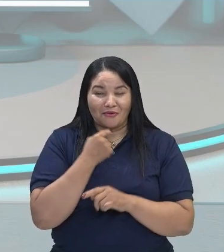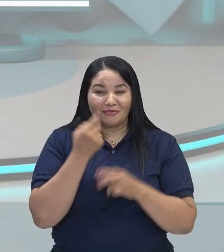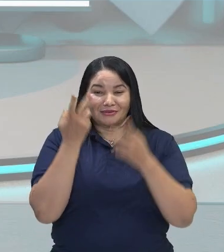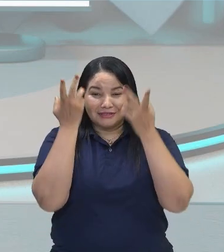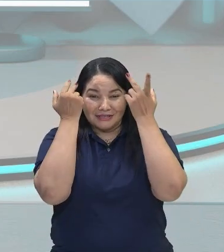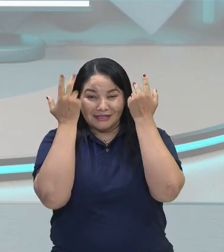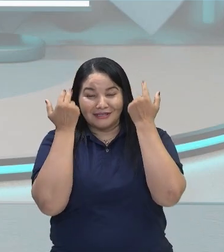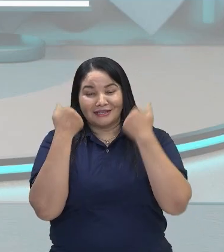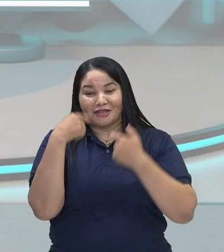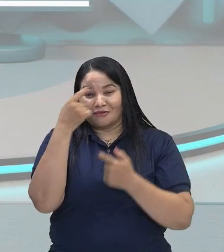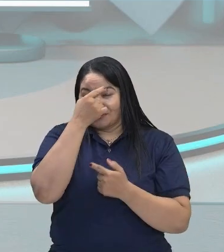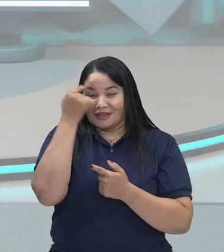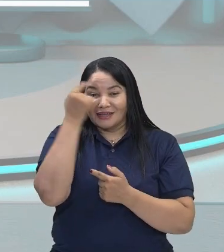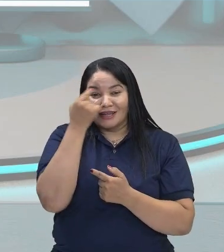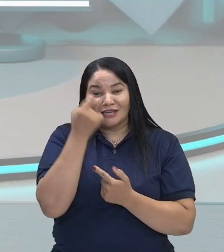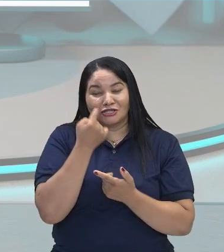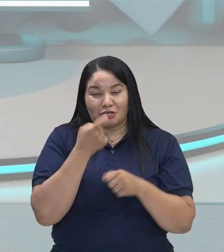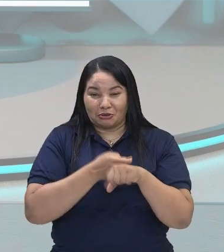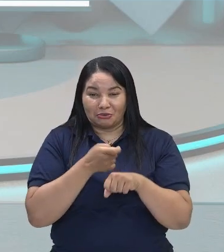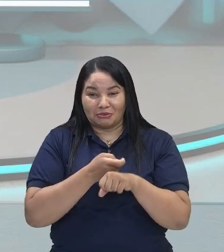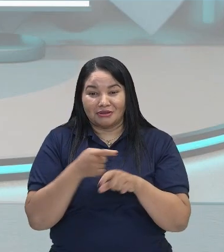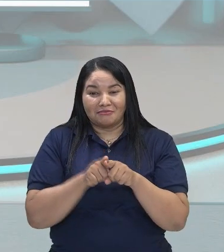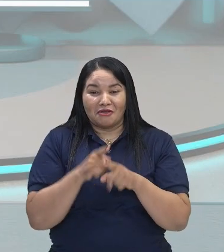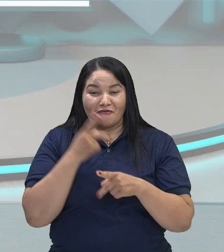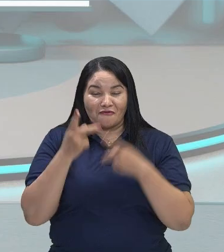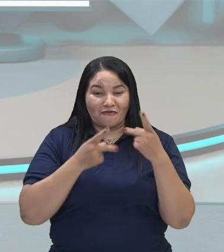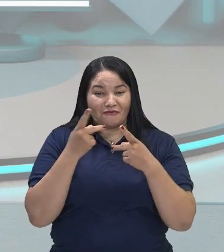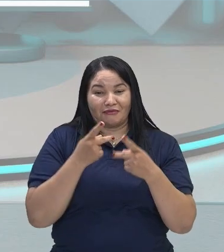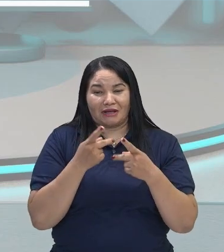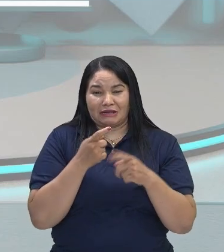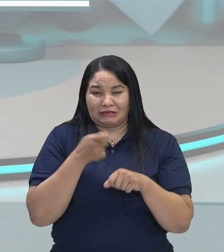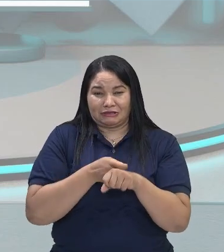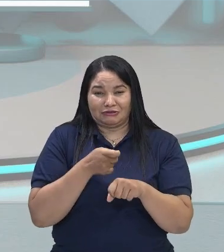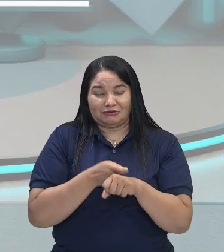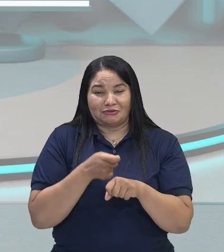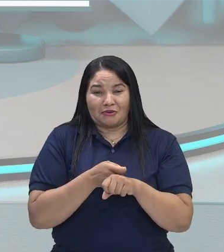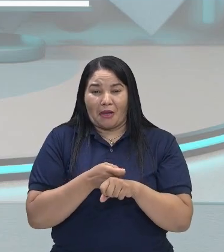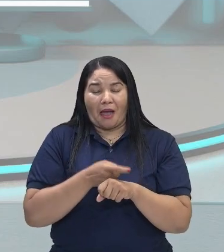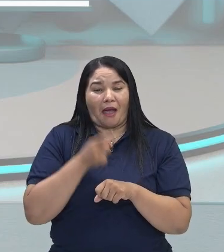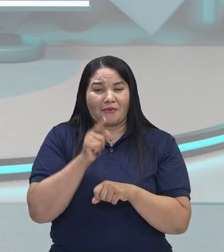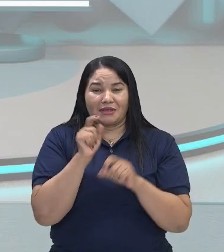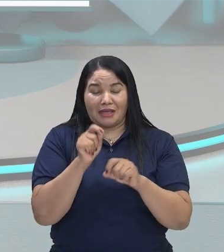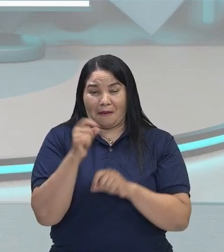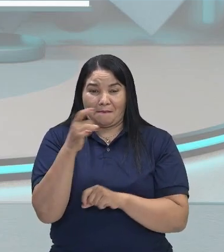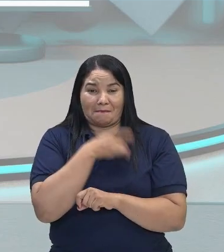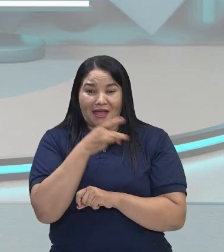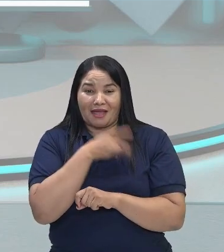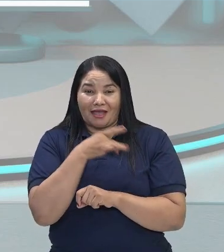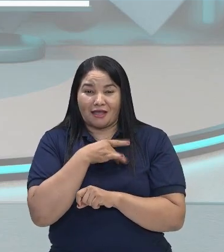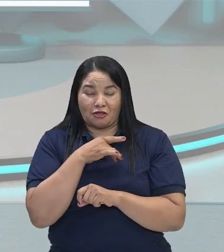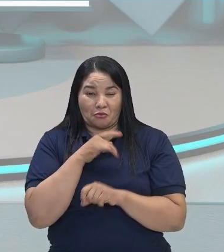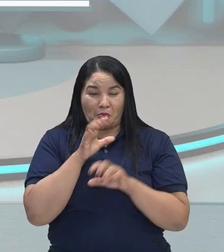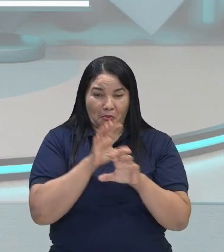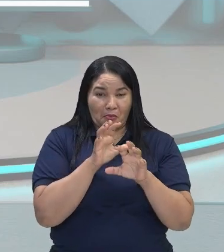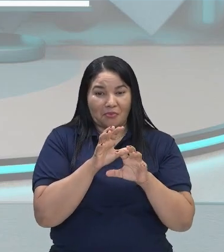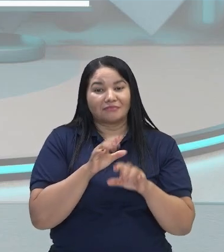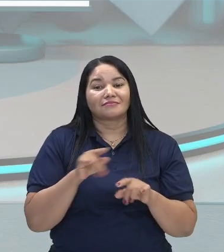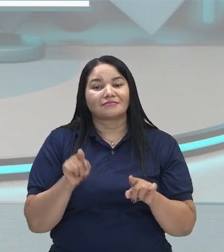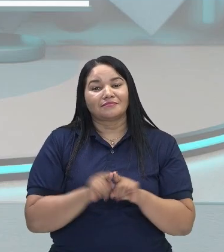e testa dura. A falar grosso quer meter paúra. O que é paúra? Paúra é medo,